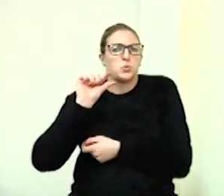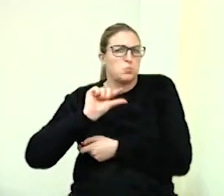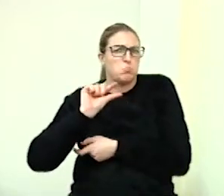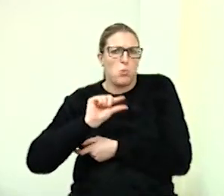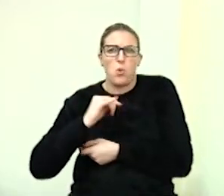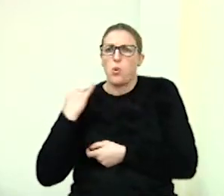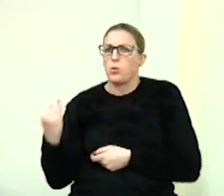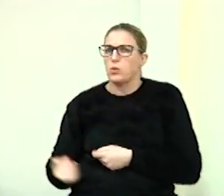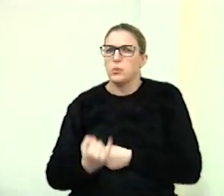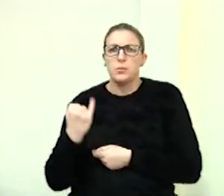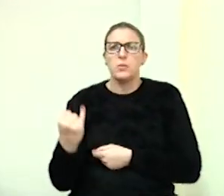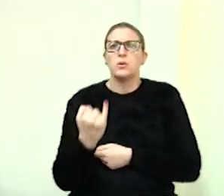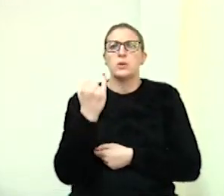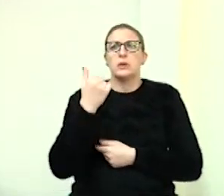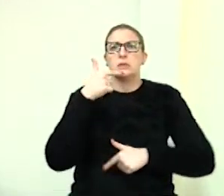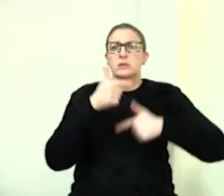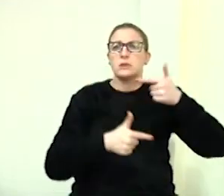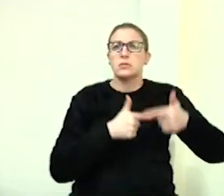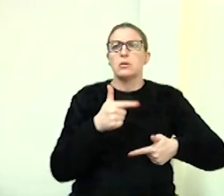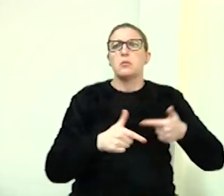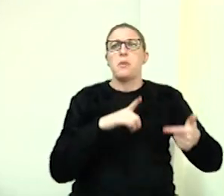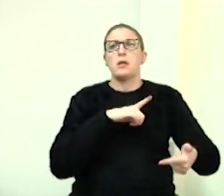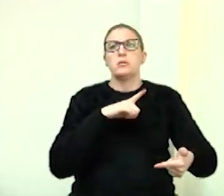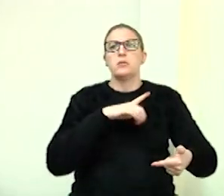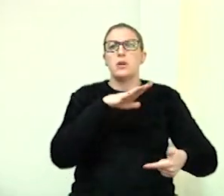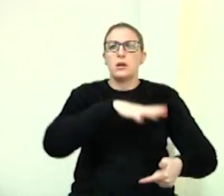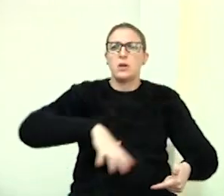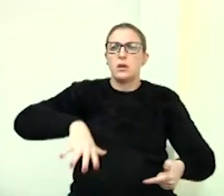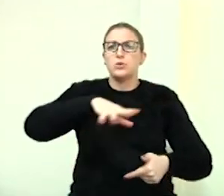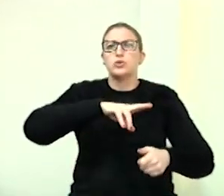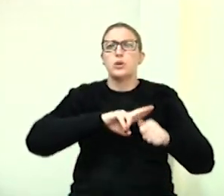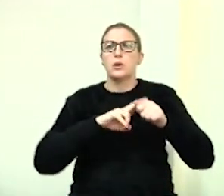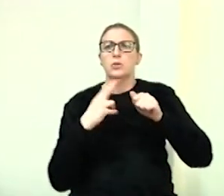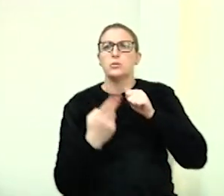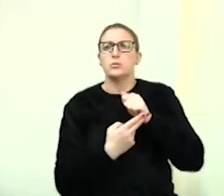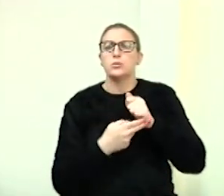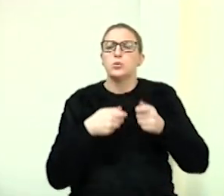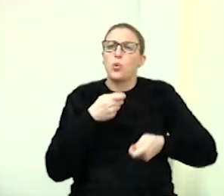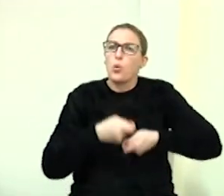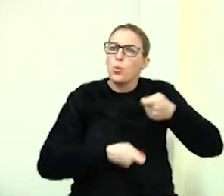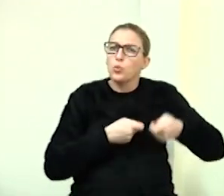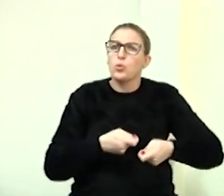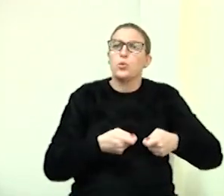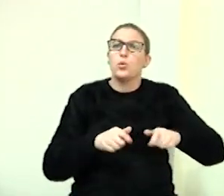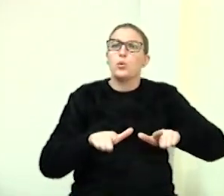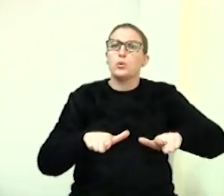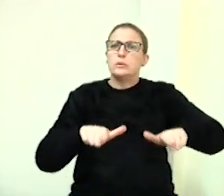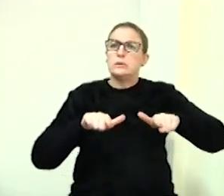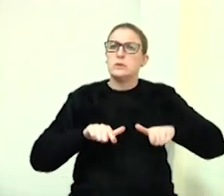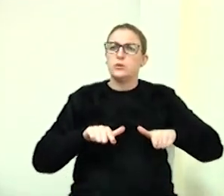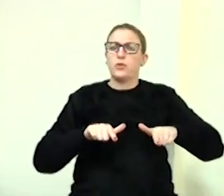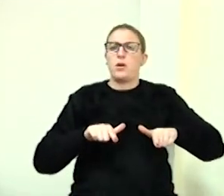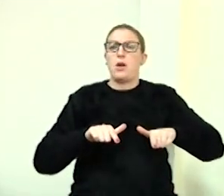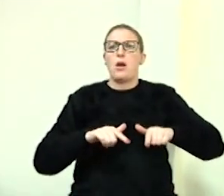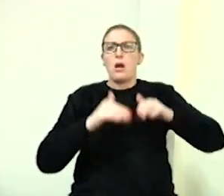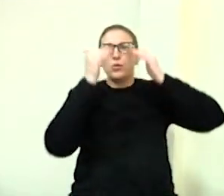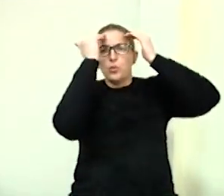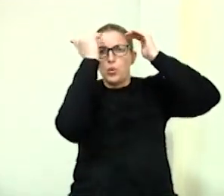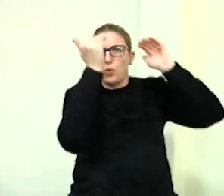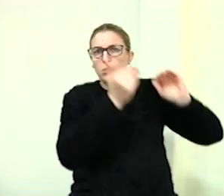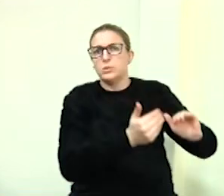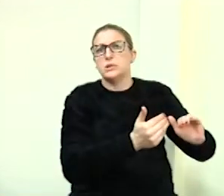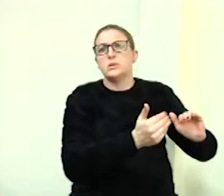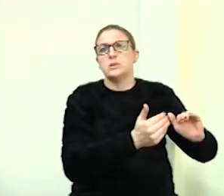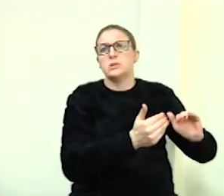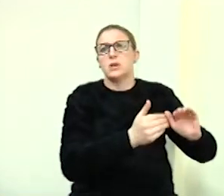este trabalho tem na região Alto Uruguai, de controle, de certificado, de executar a lei, só para encerrar, senhor presidente.